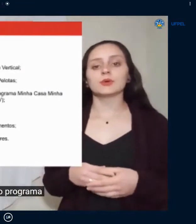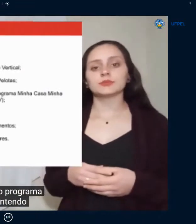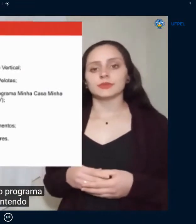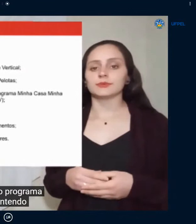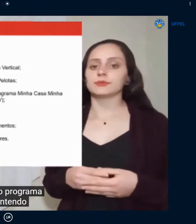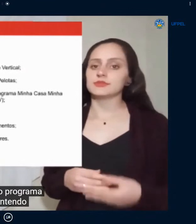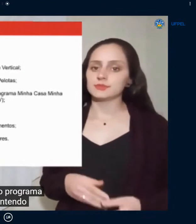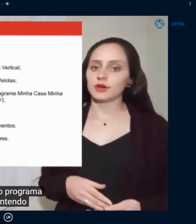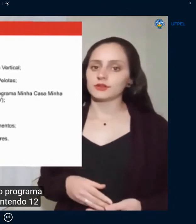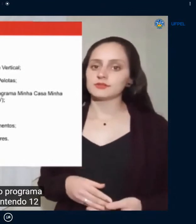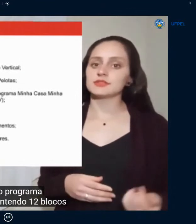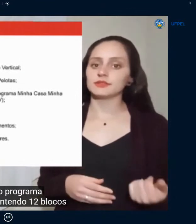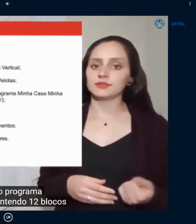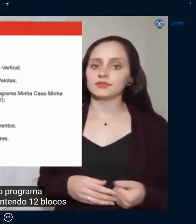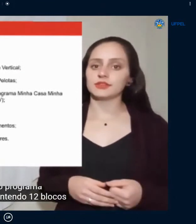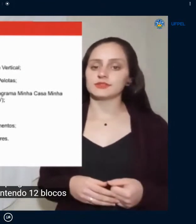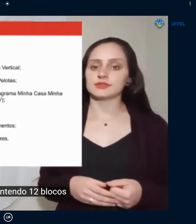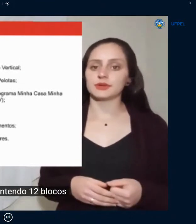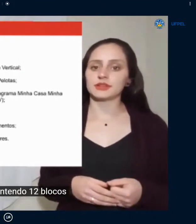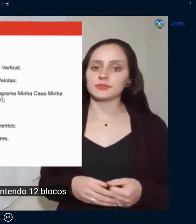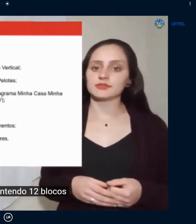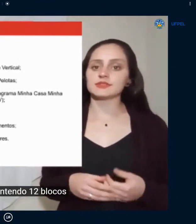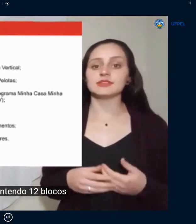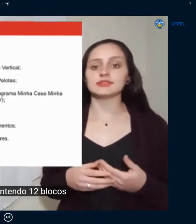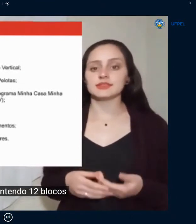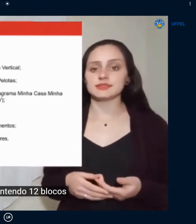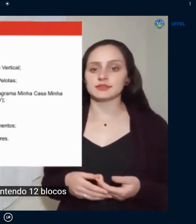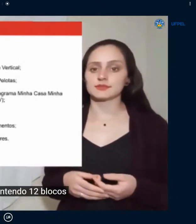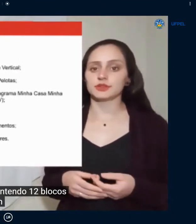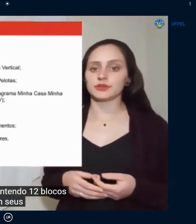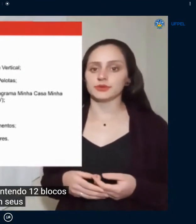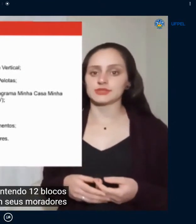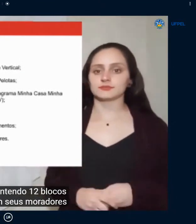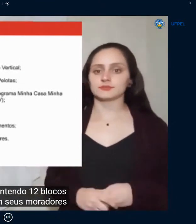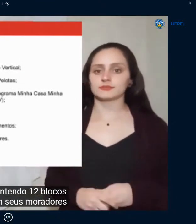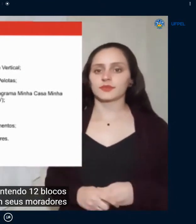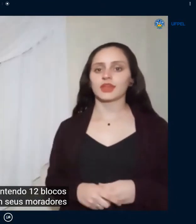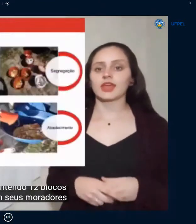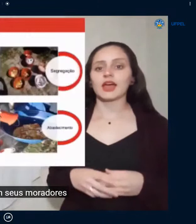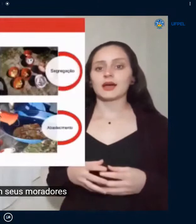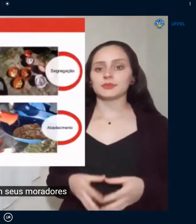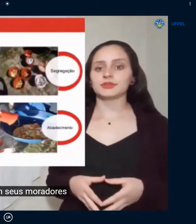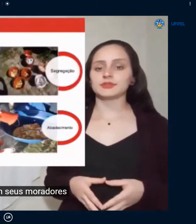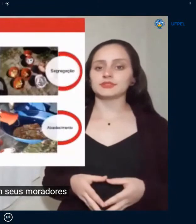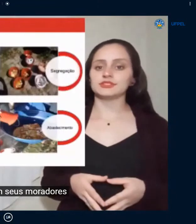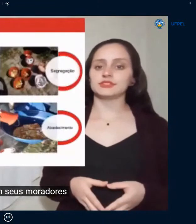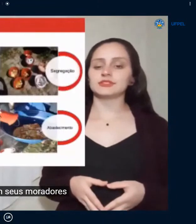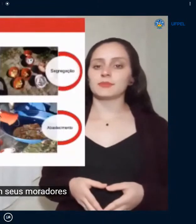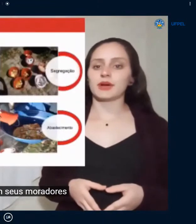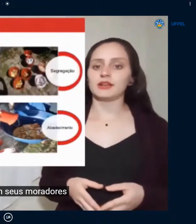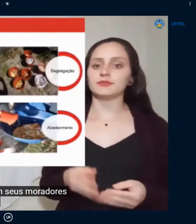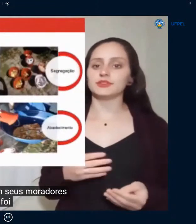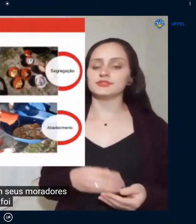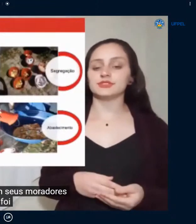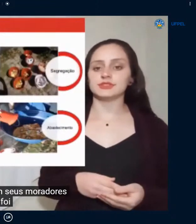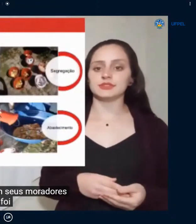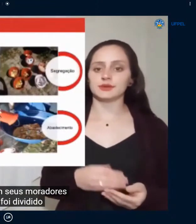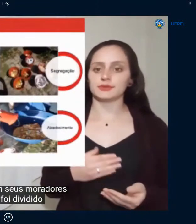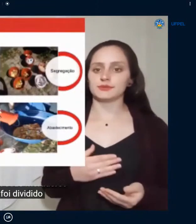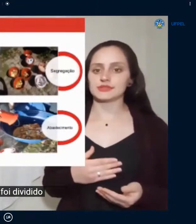Vida, contendo 12 blocos, 192 apartamentos e 600 moradores. A metodologia do trabalho